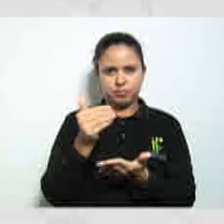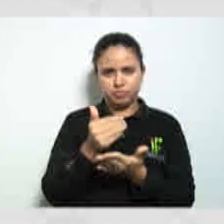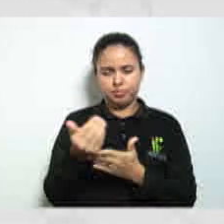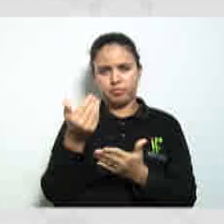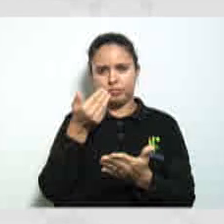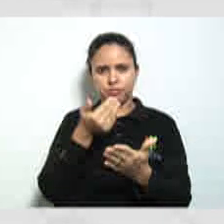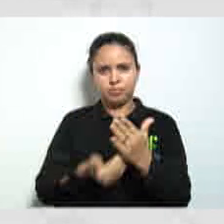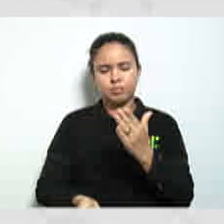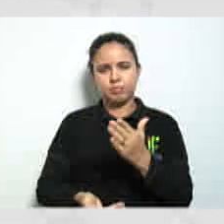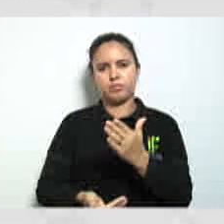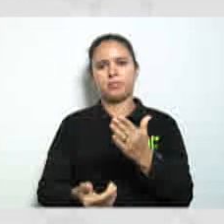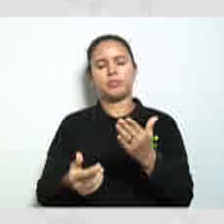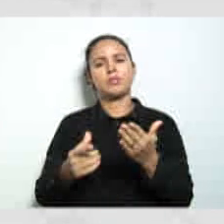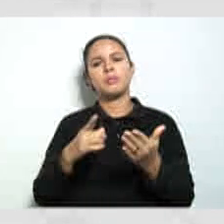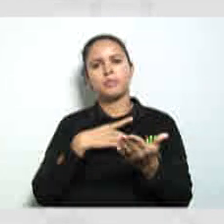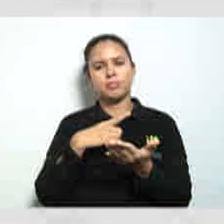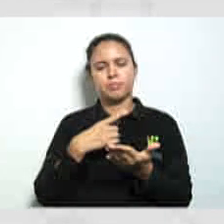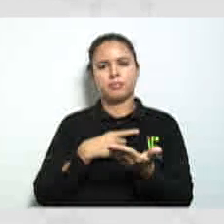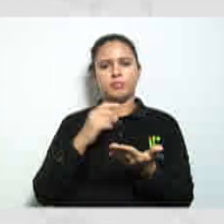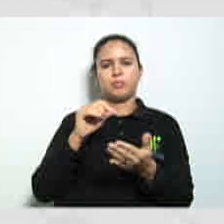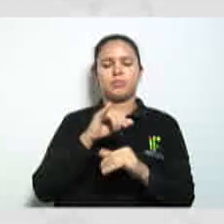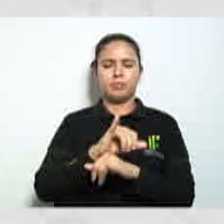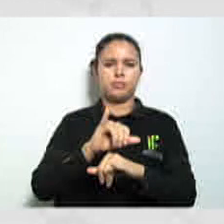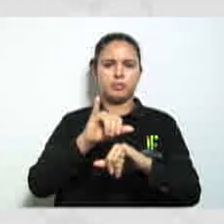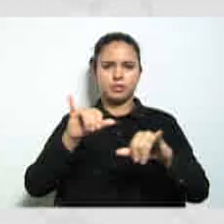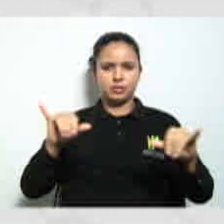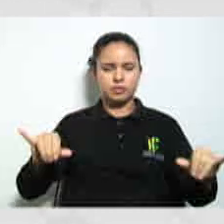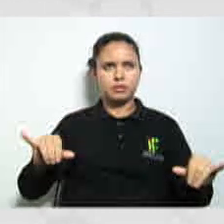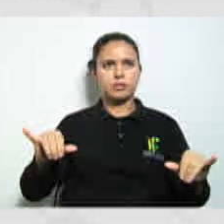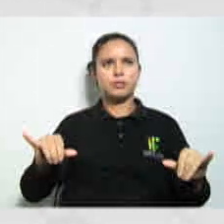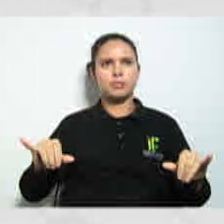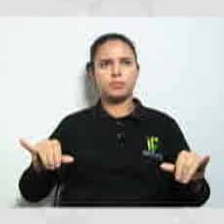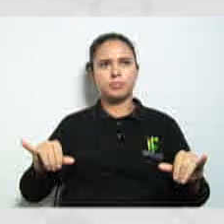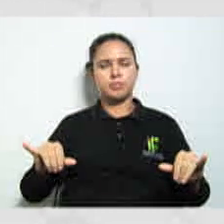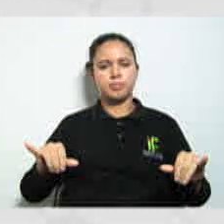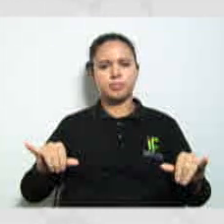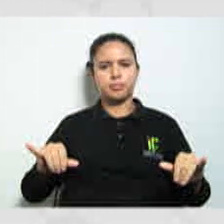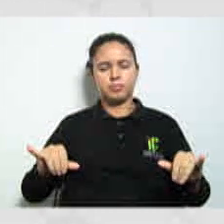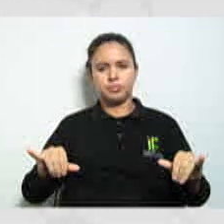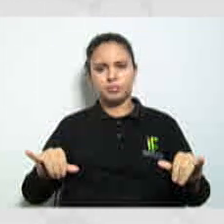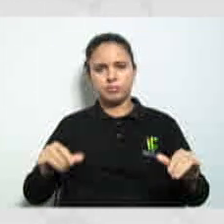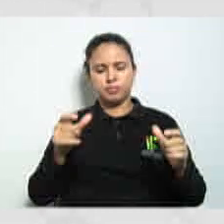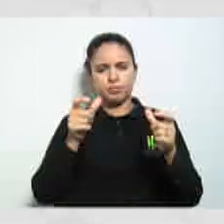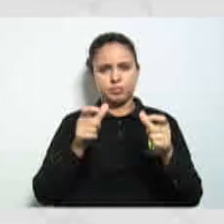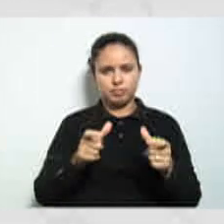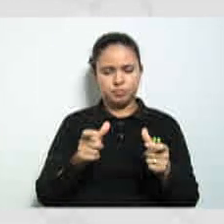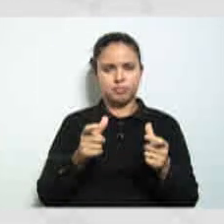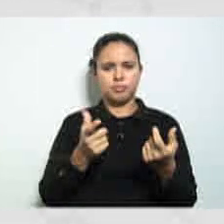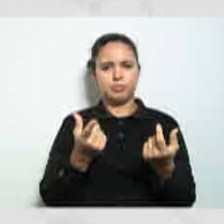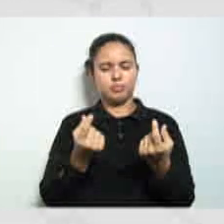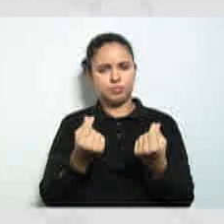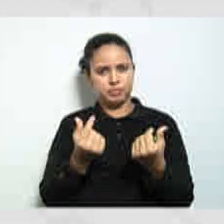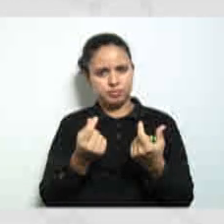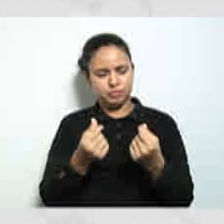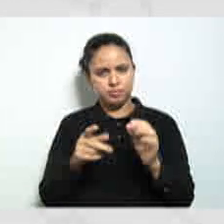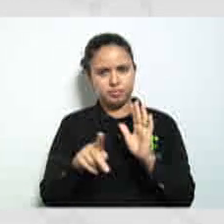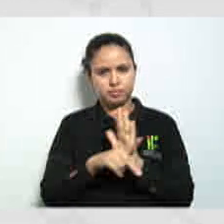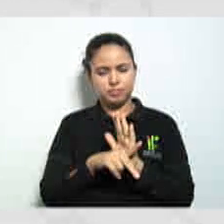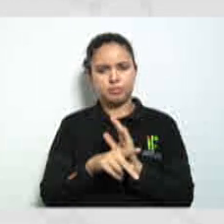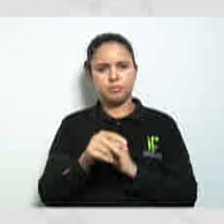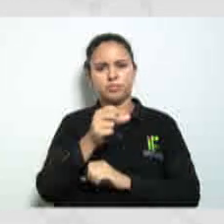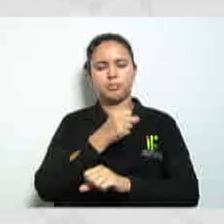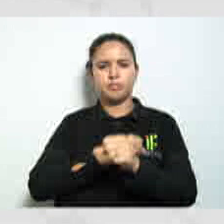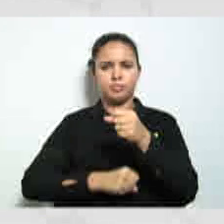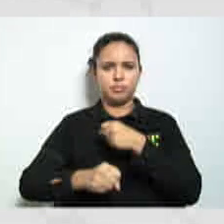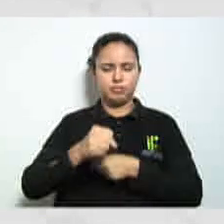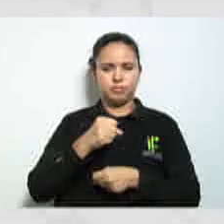e perdas, aparece as informações da posição patrimonial e financeira do ano